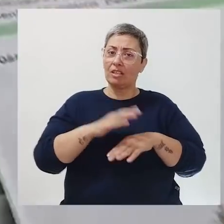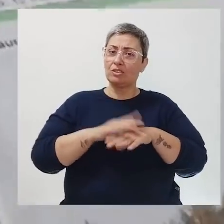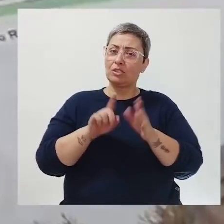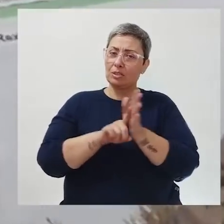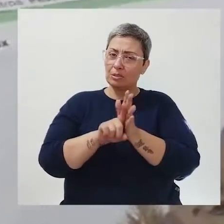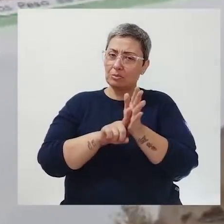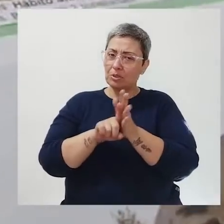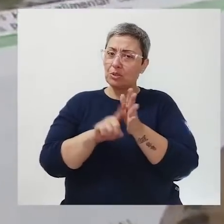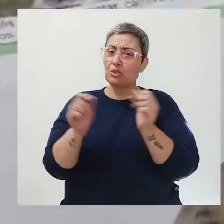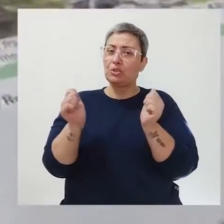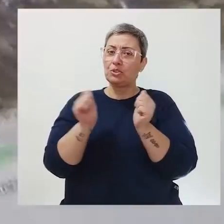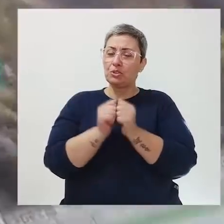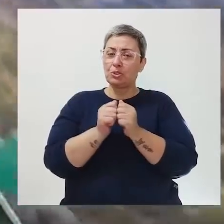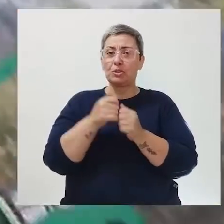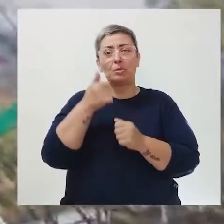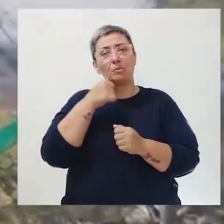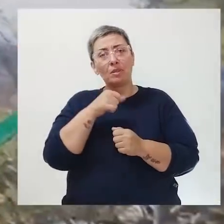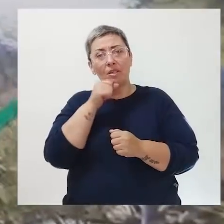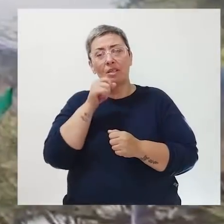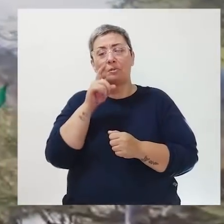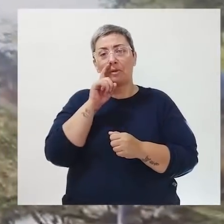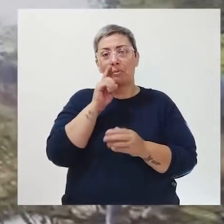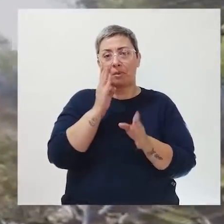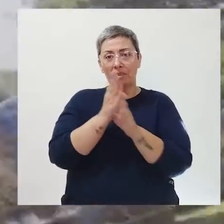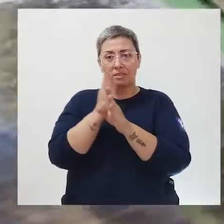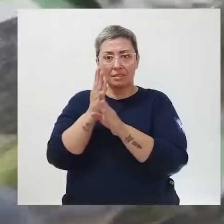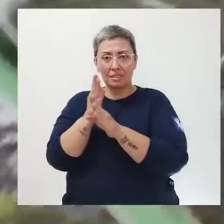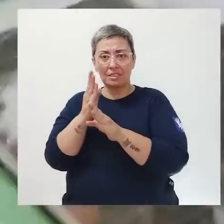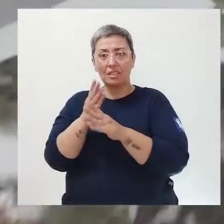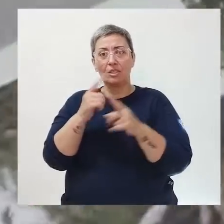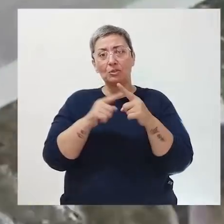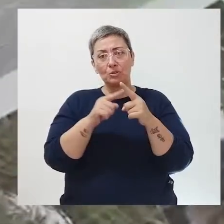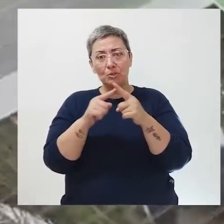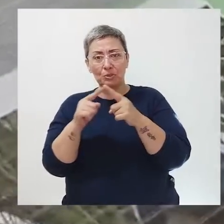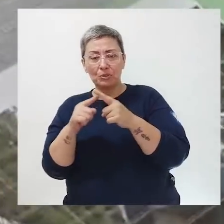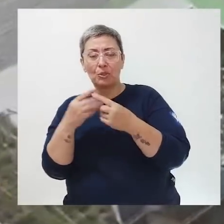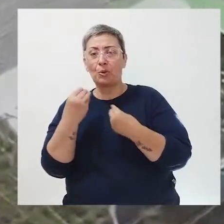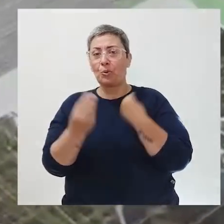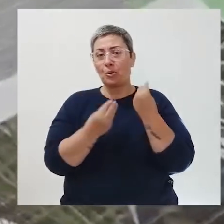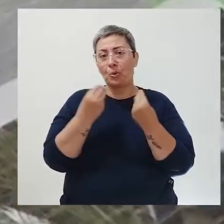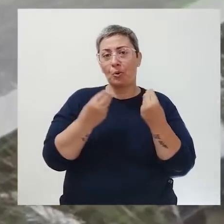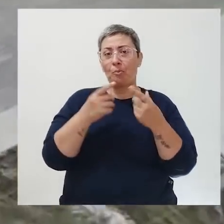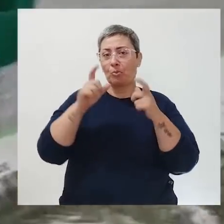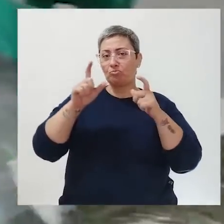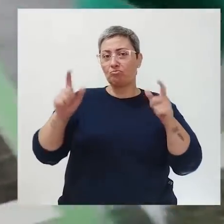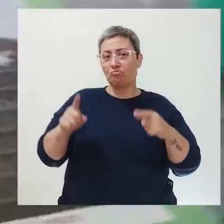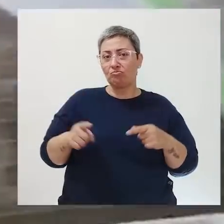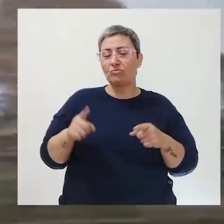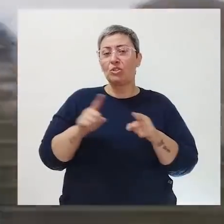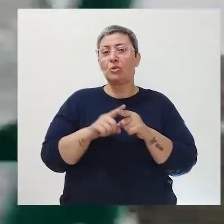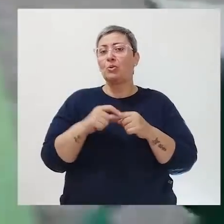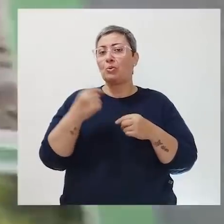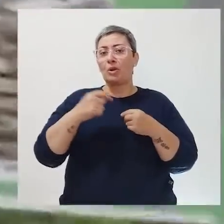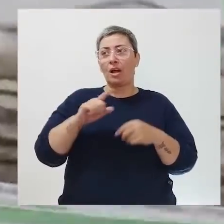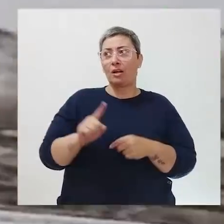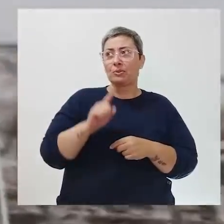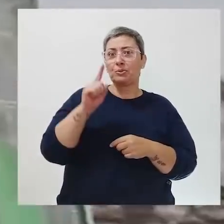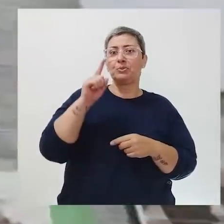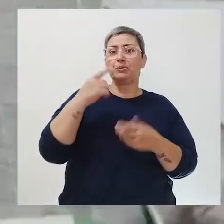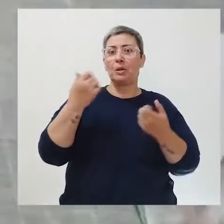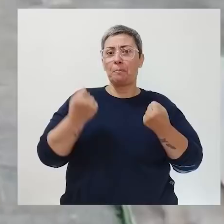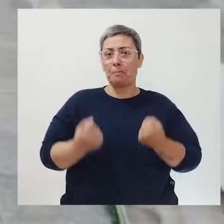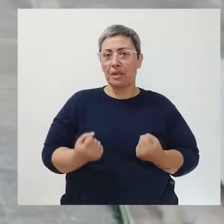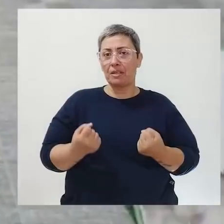uma pesquisa aí junto com os papais para achar as espécies, como que eles eram, né?